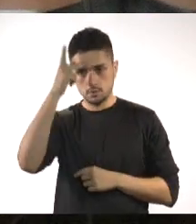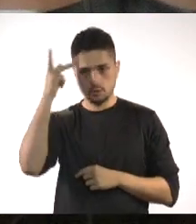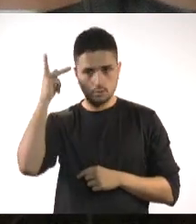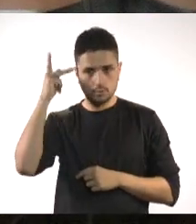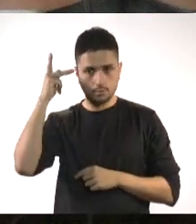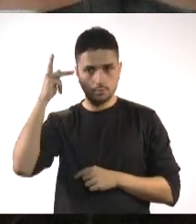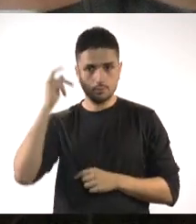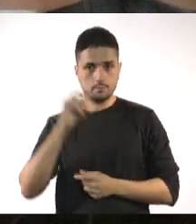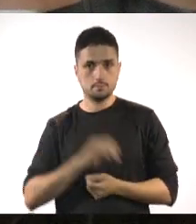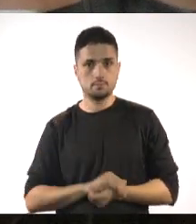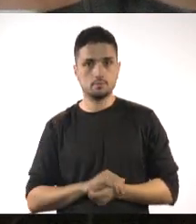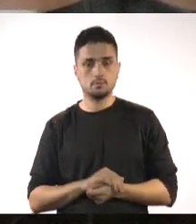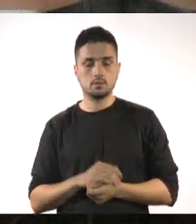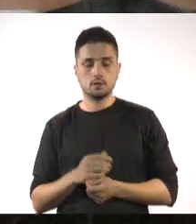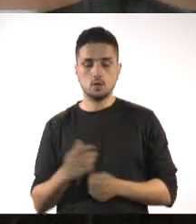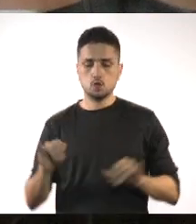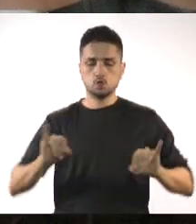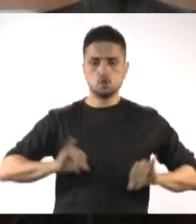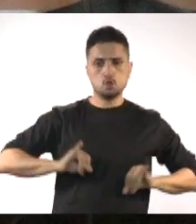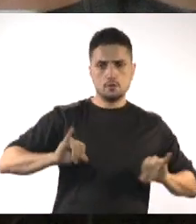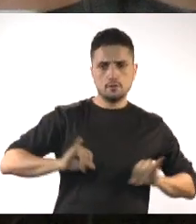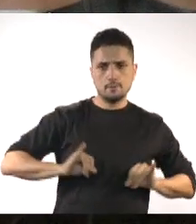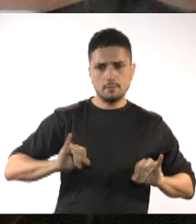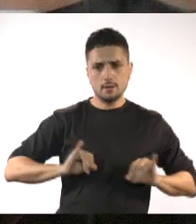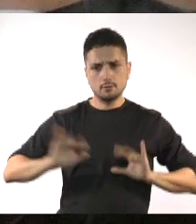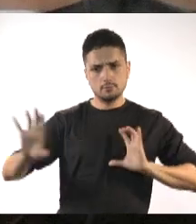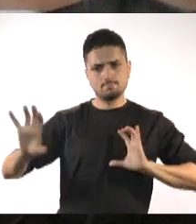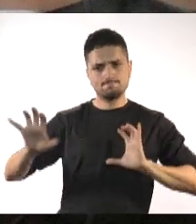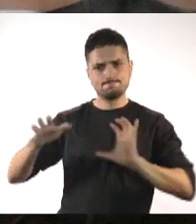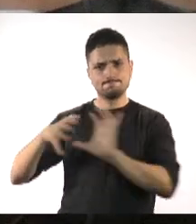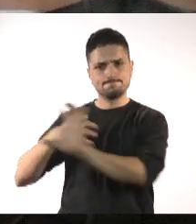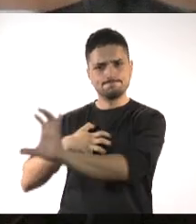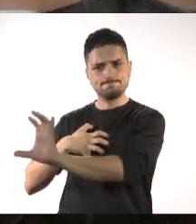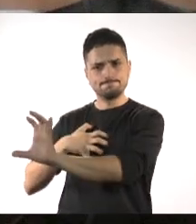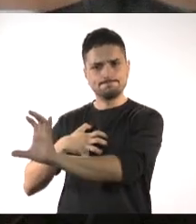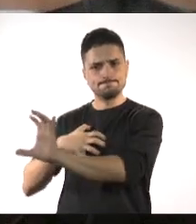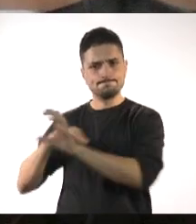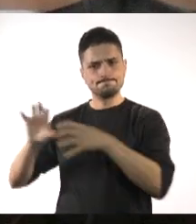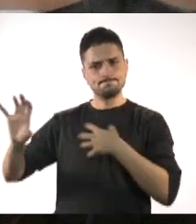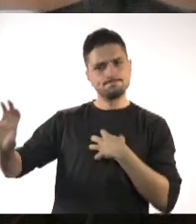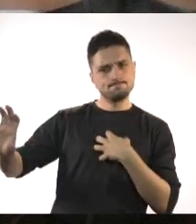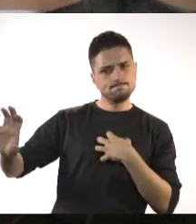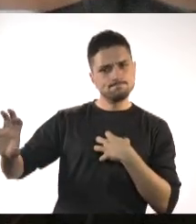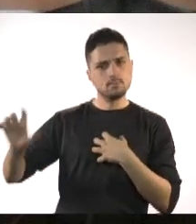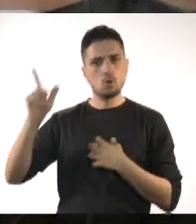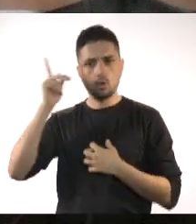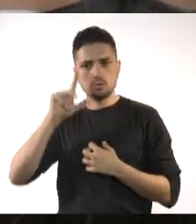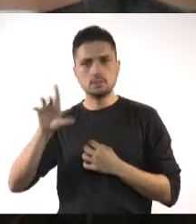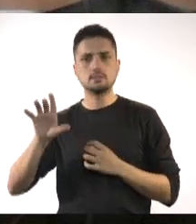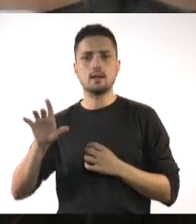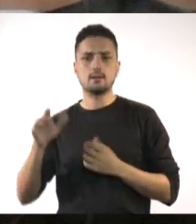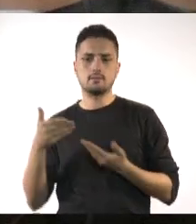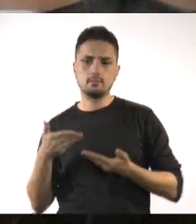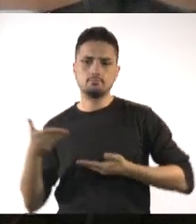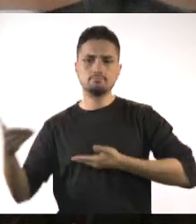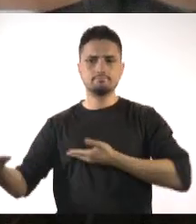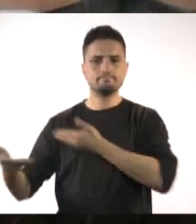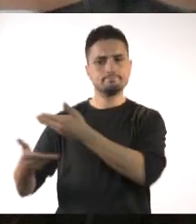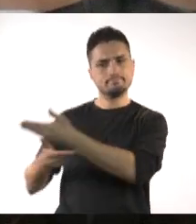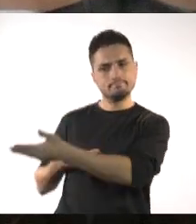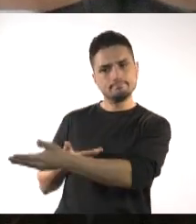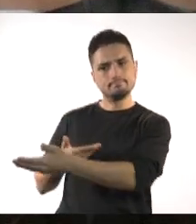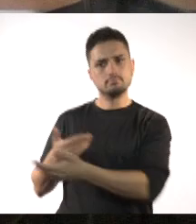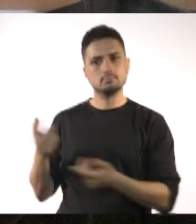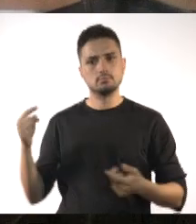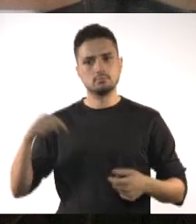dividindo o sofrimento, né? Aquilo que eu pouco tenho, eu divido com você. Então, o agente da pastoral